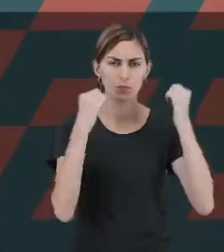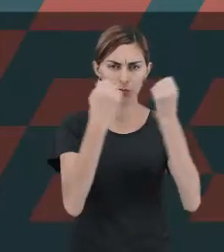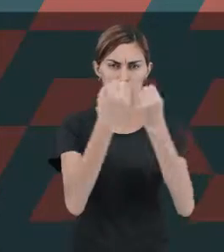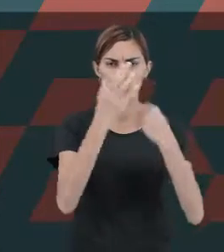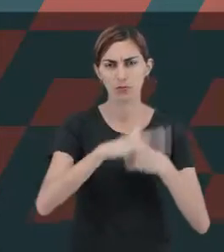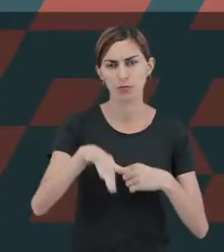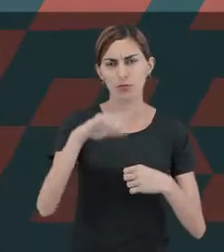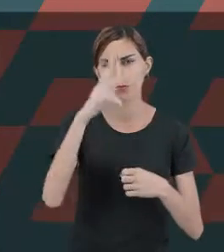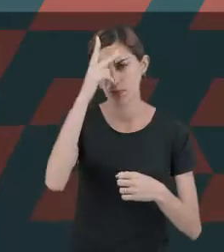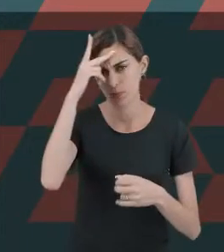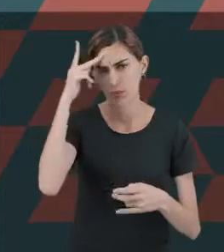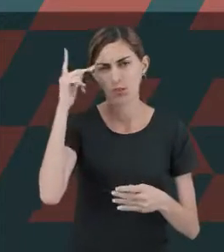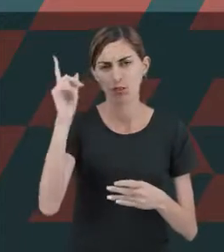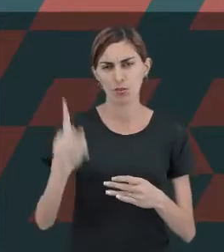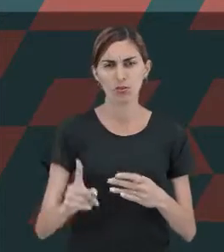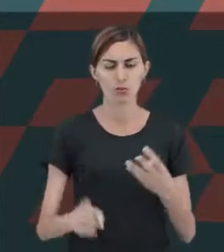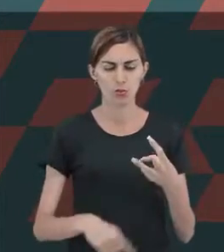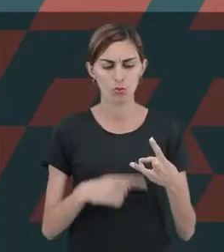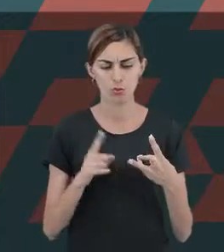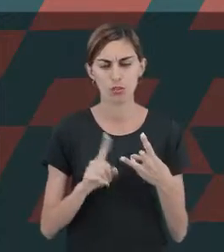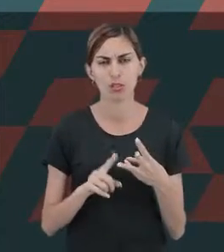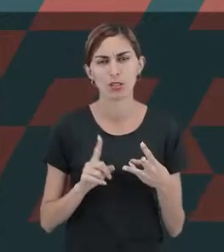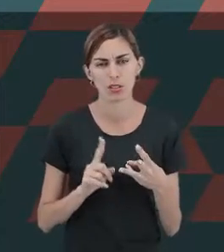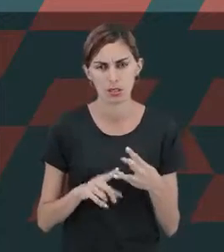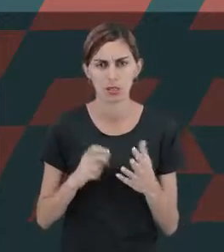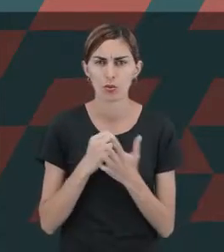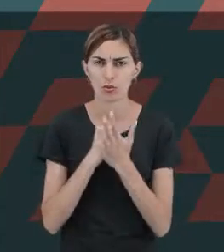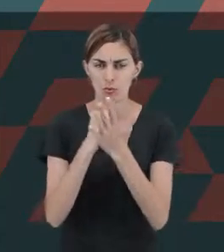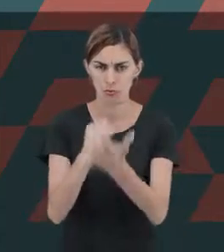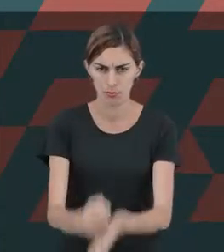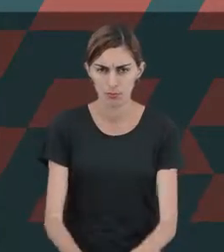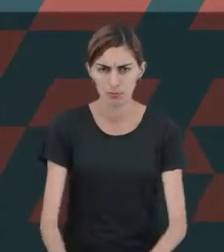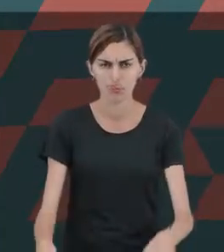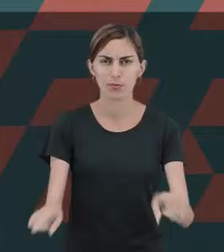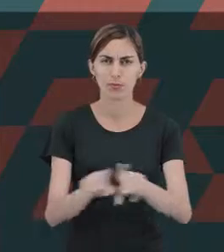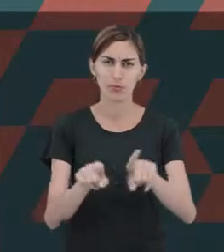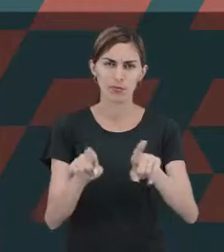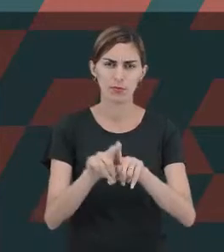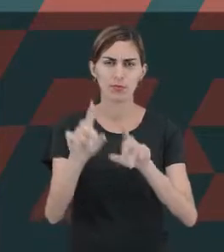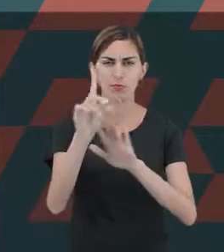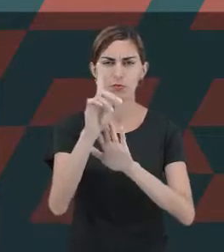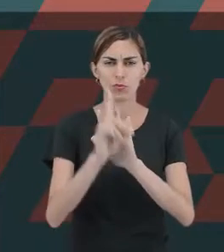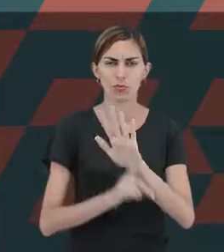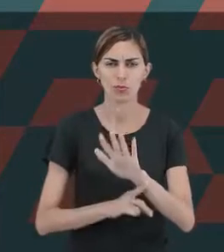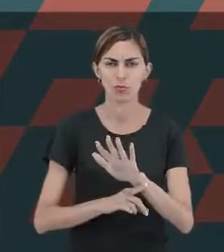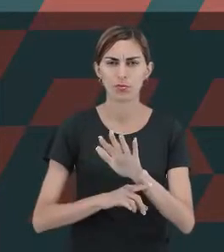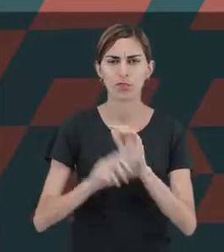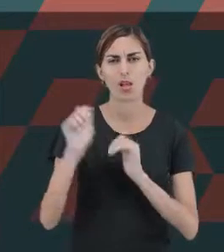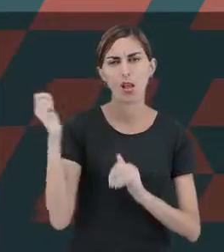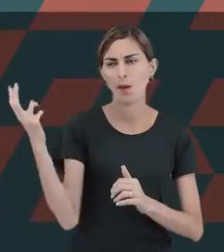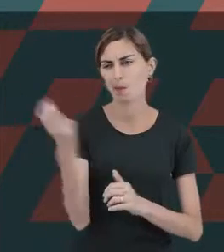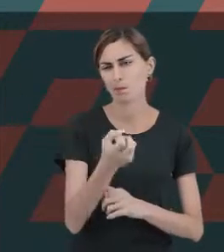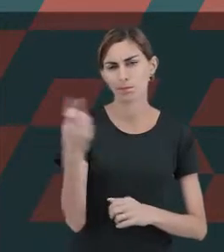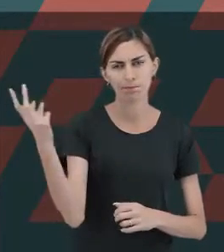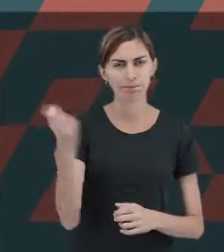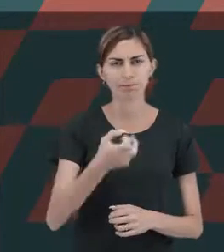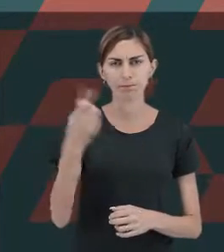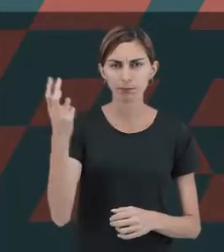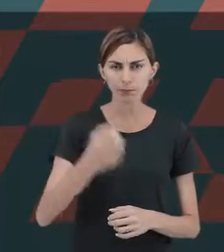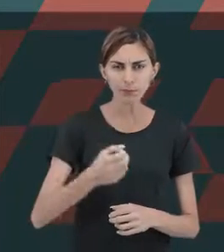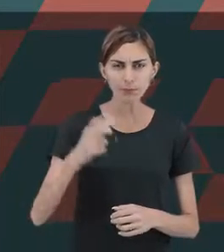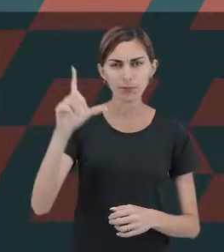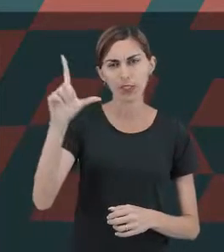dessa pessoa. O terceiro auxílio, que também trazemos como um direito, seria a aposentadoria